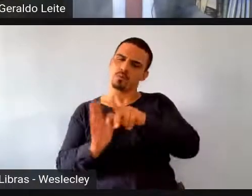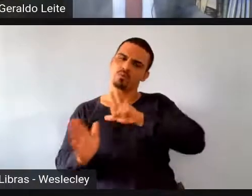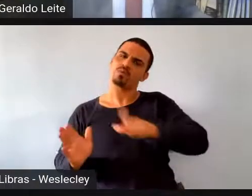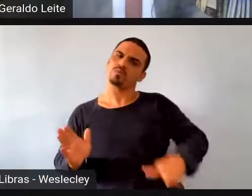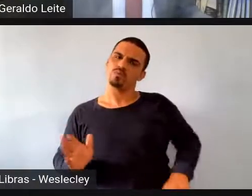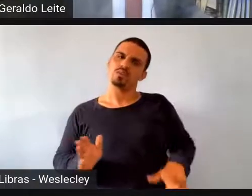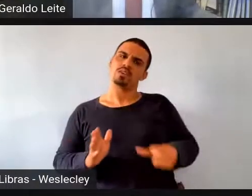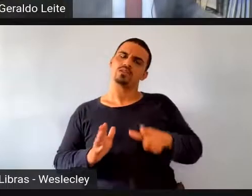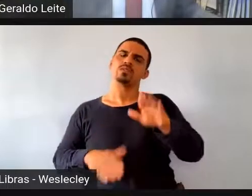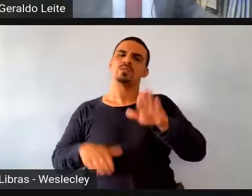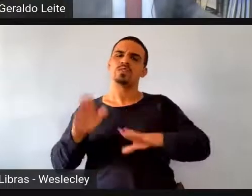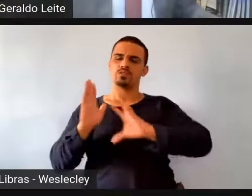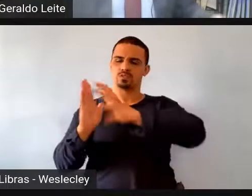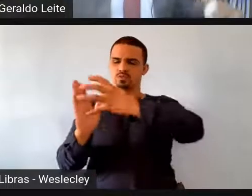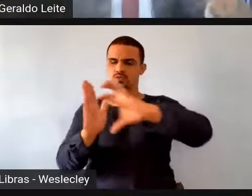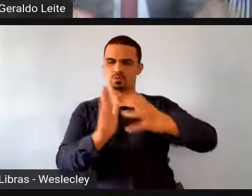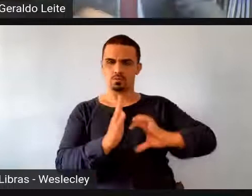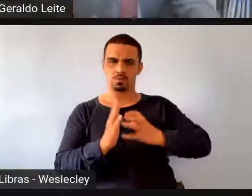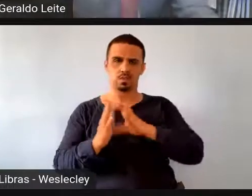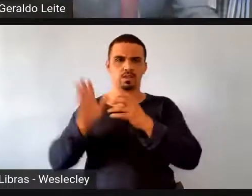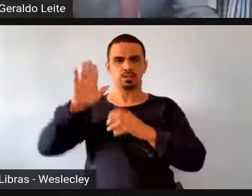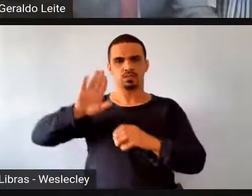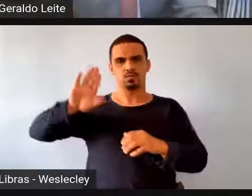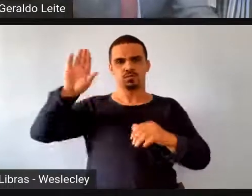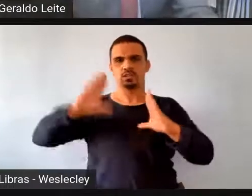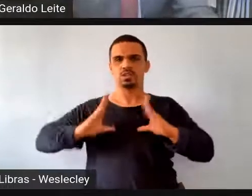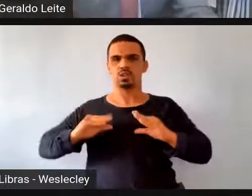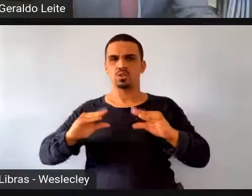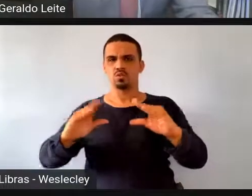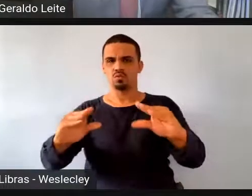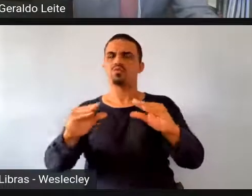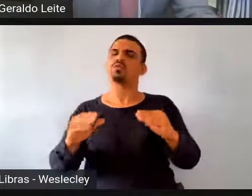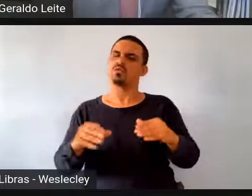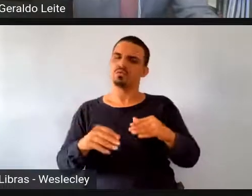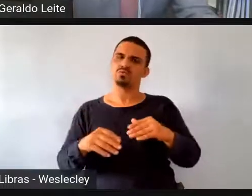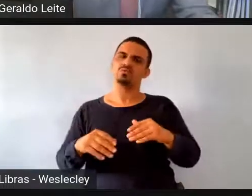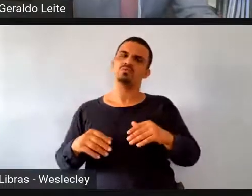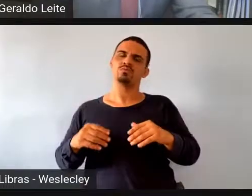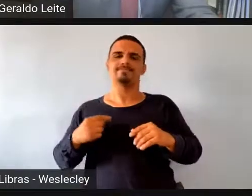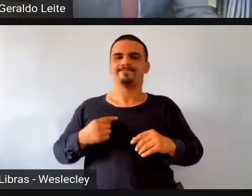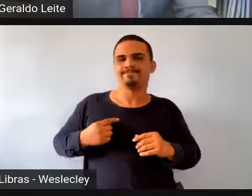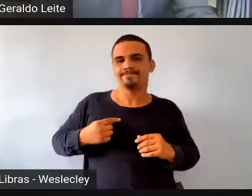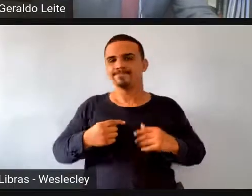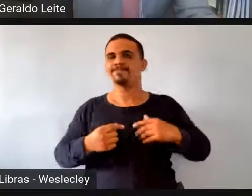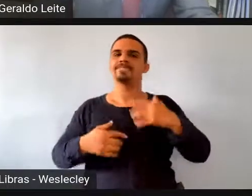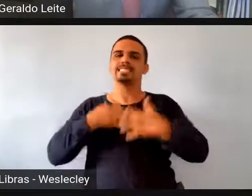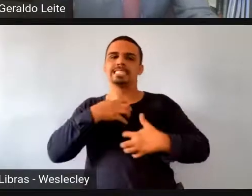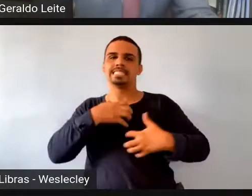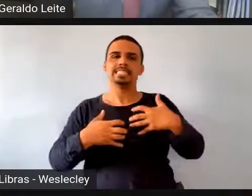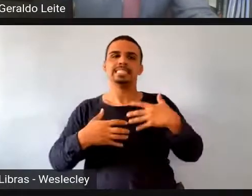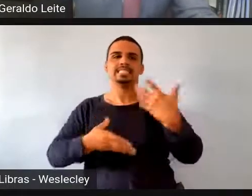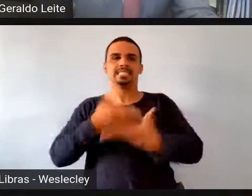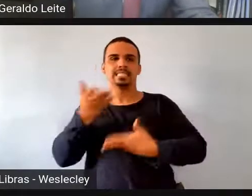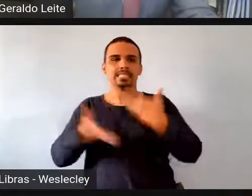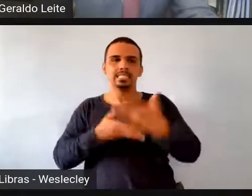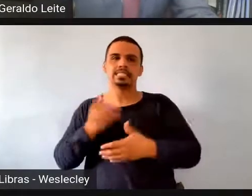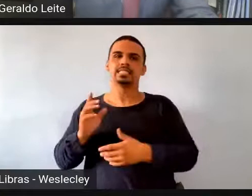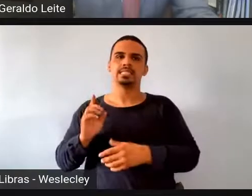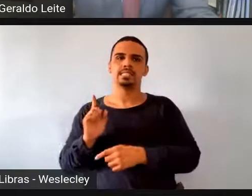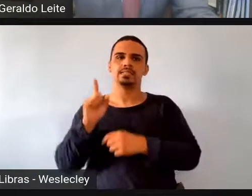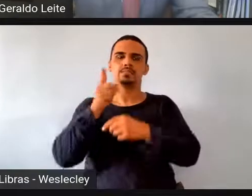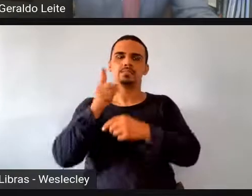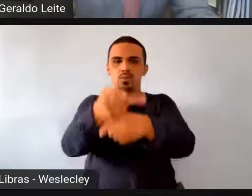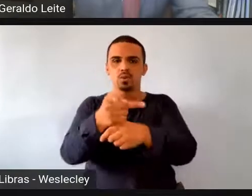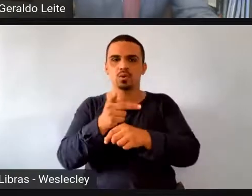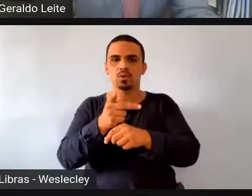os partidos e os políticos da sua zona de conforto e geraria uma necessidade deles irem atrás do